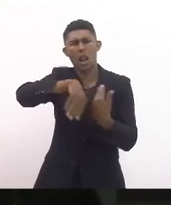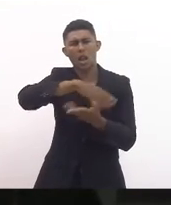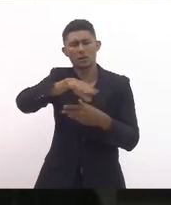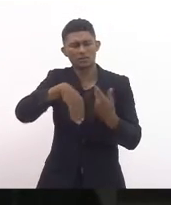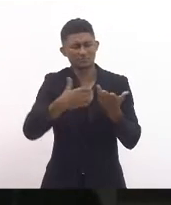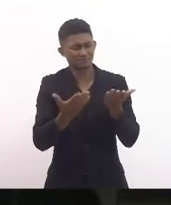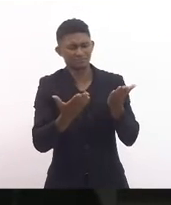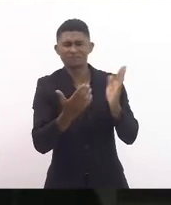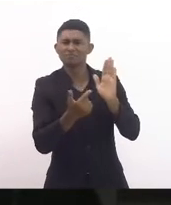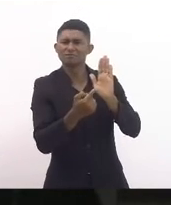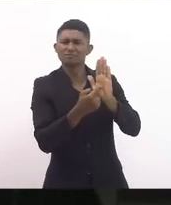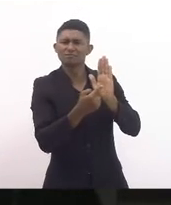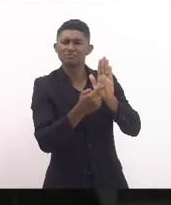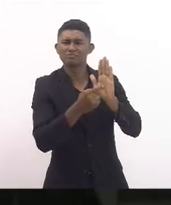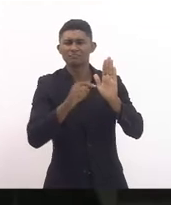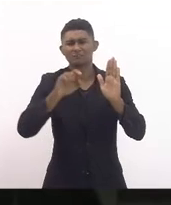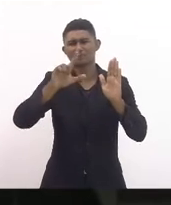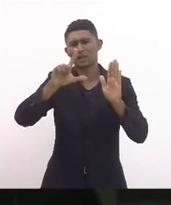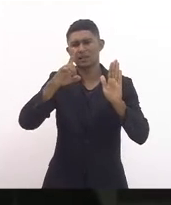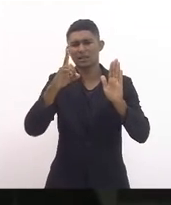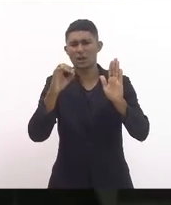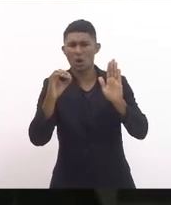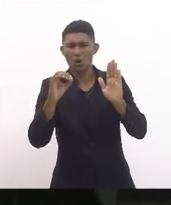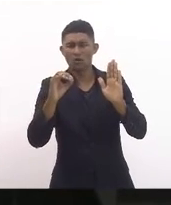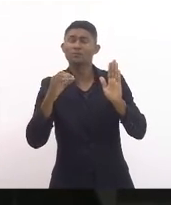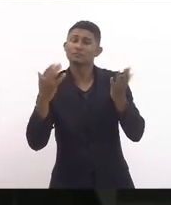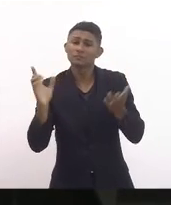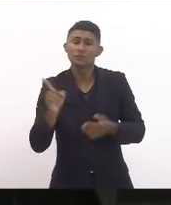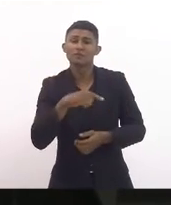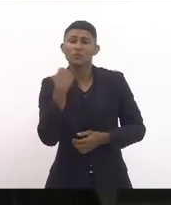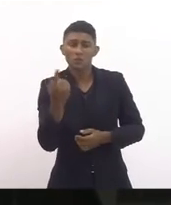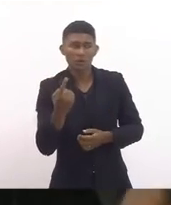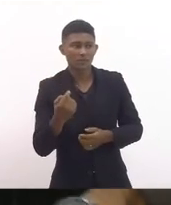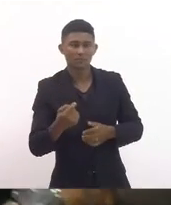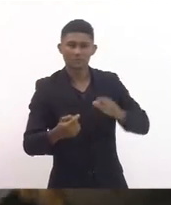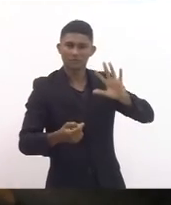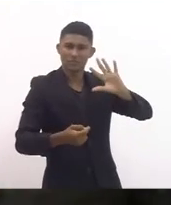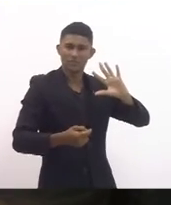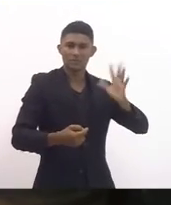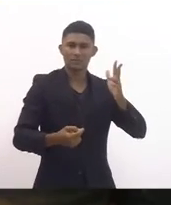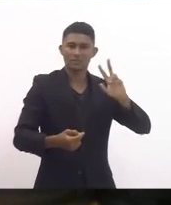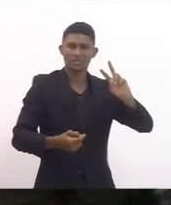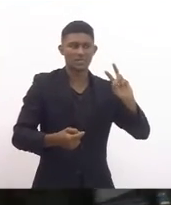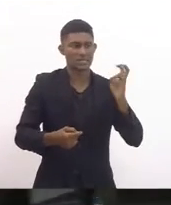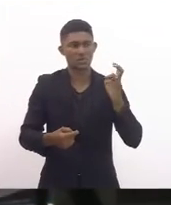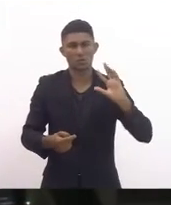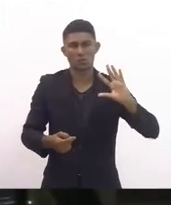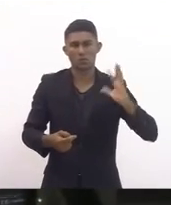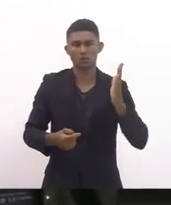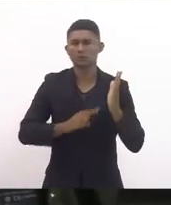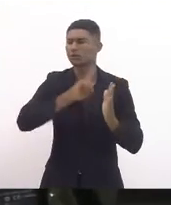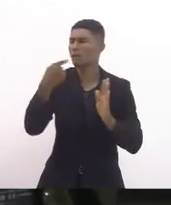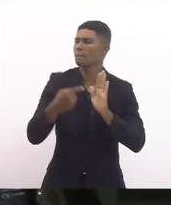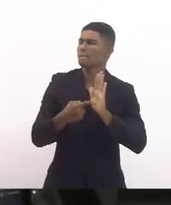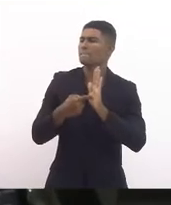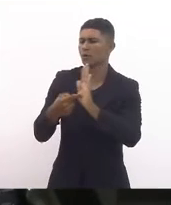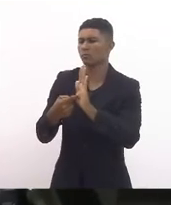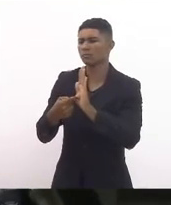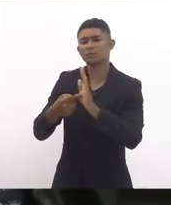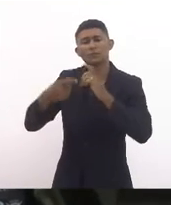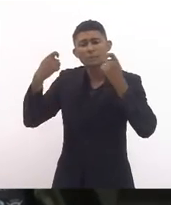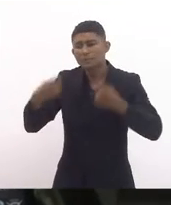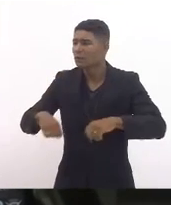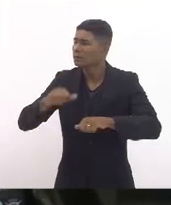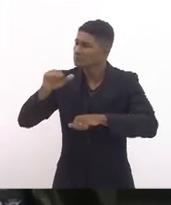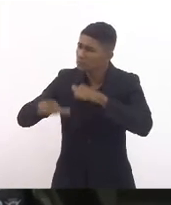e mostramos claramente que precisa ser tudo isso refeito através de emendas seguramente